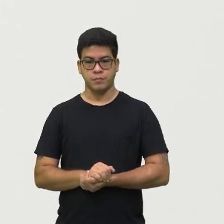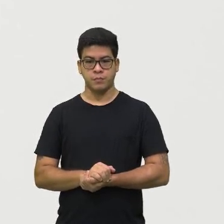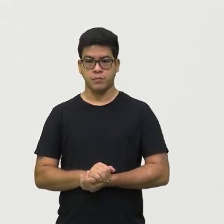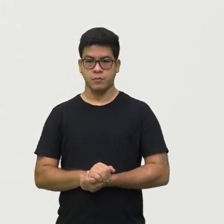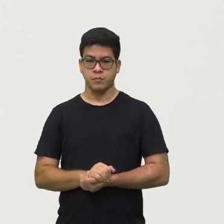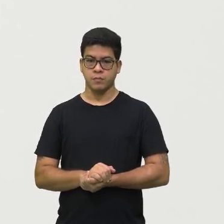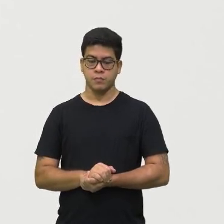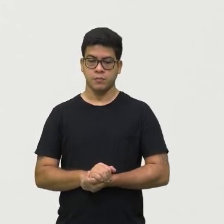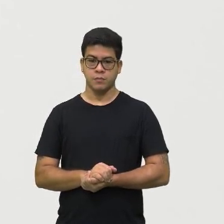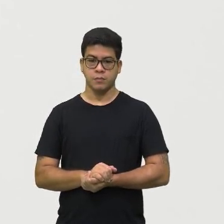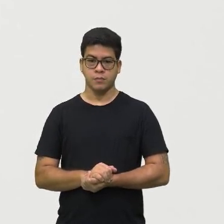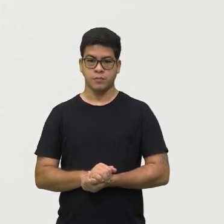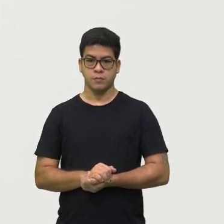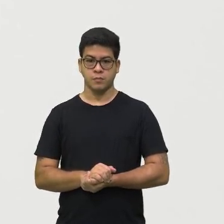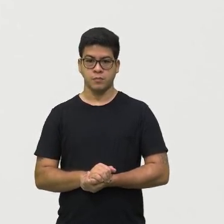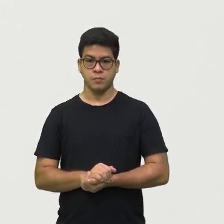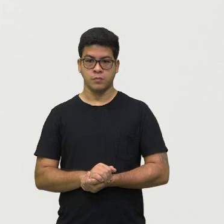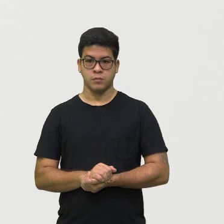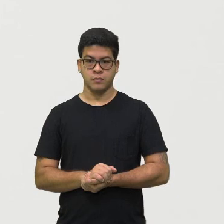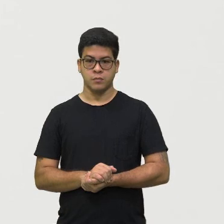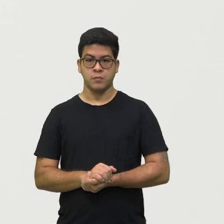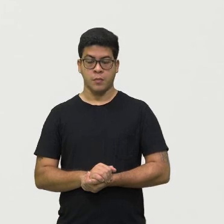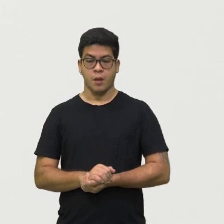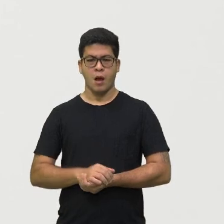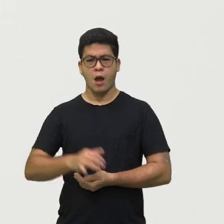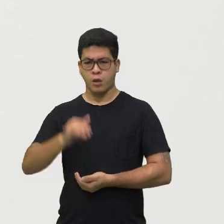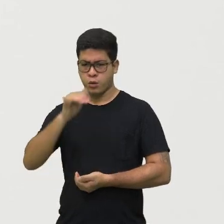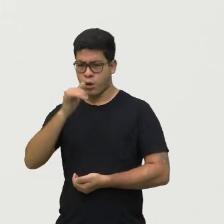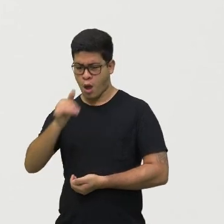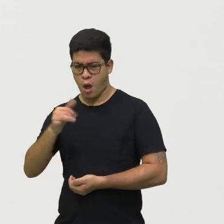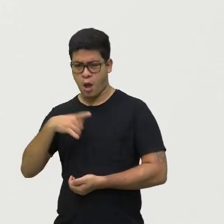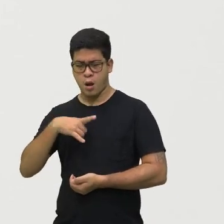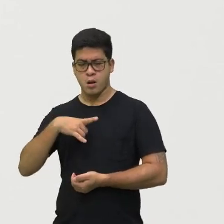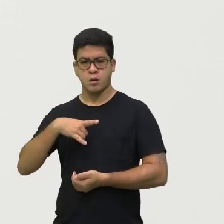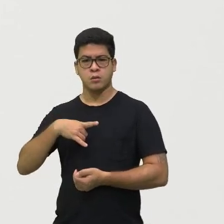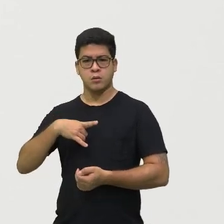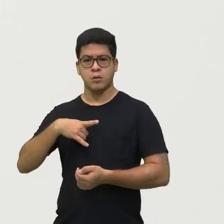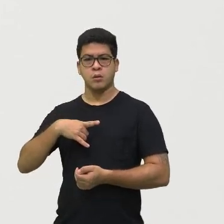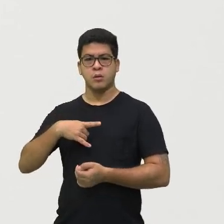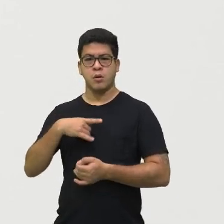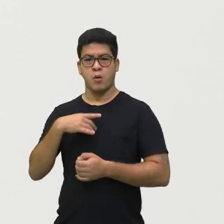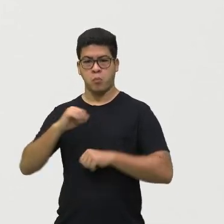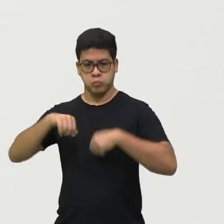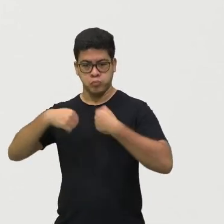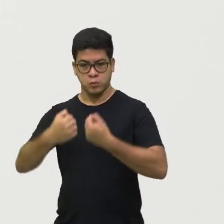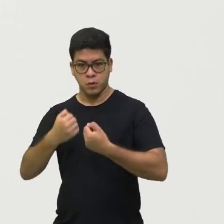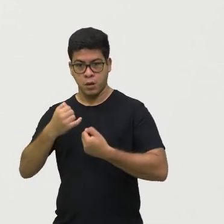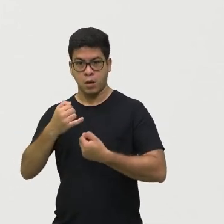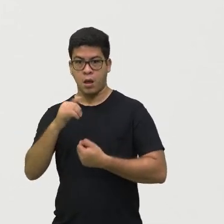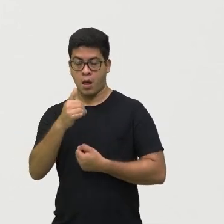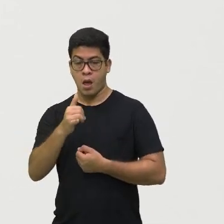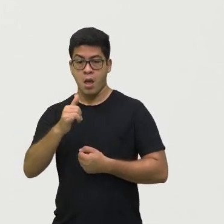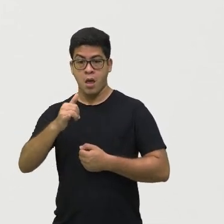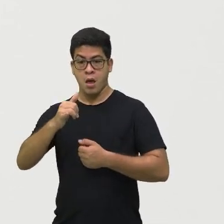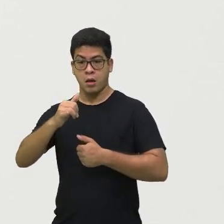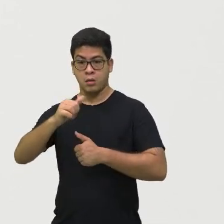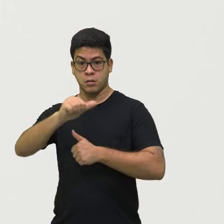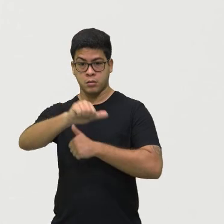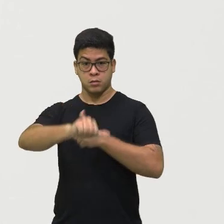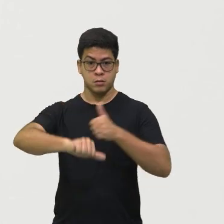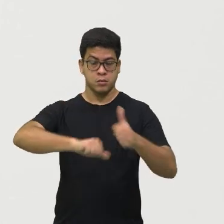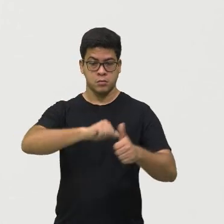potencial. E a energia potencial elétrica será transformada em